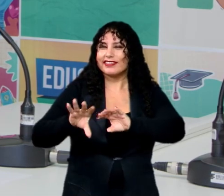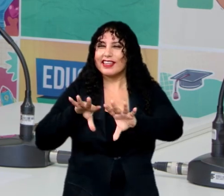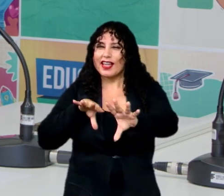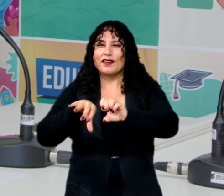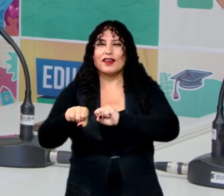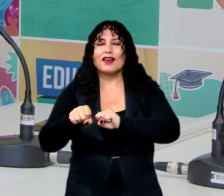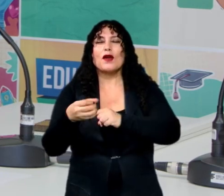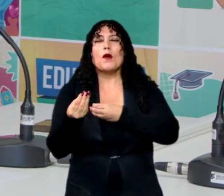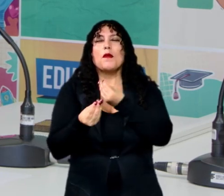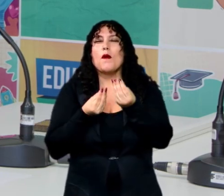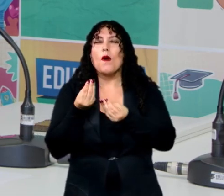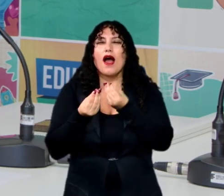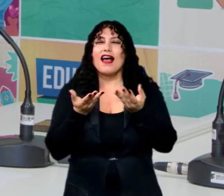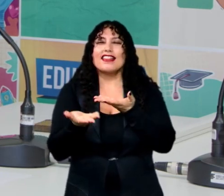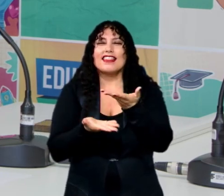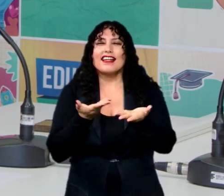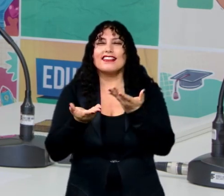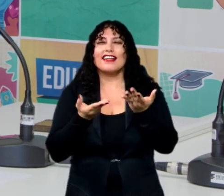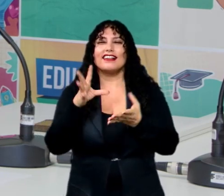dentro do IFB.